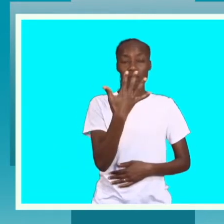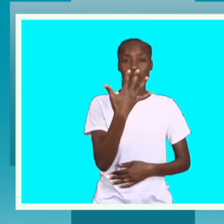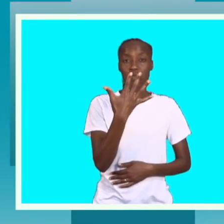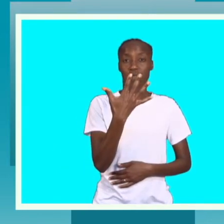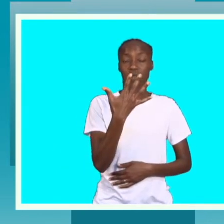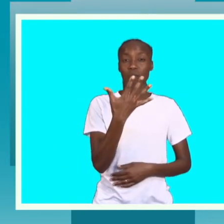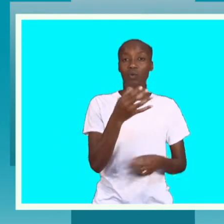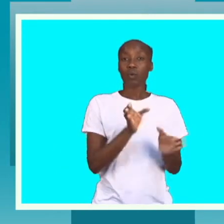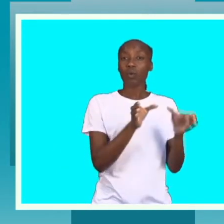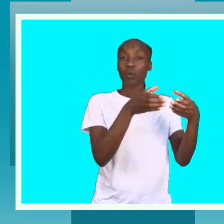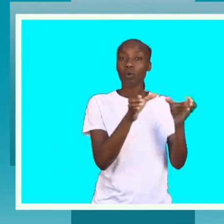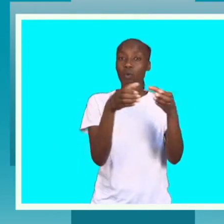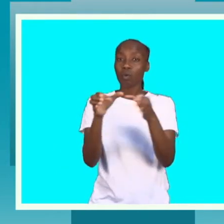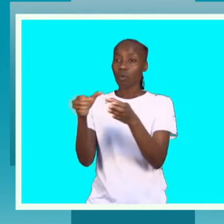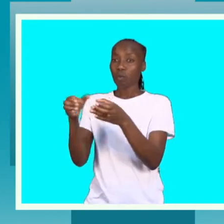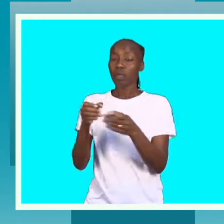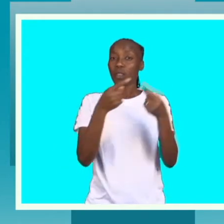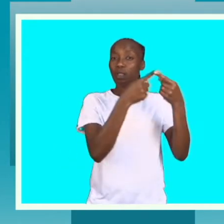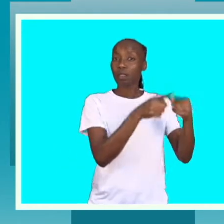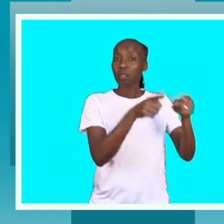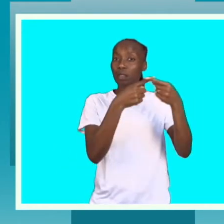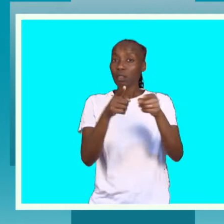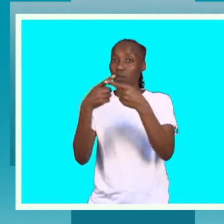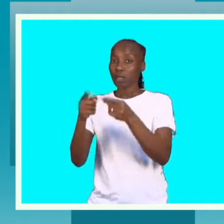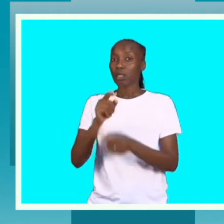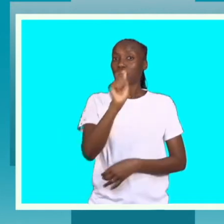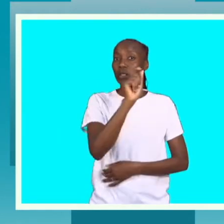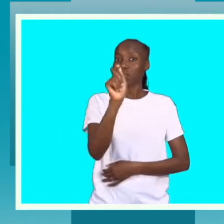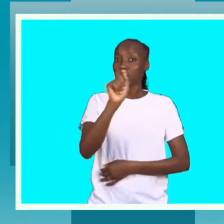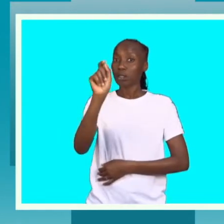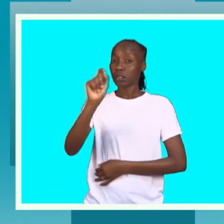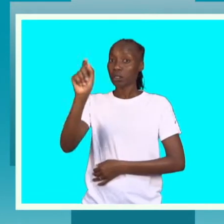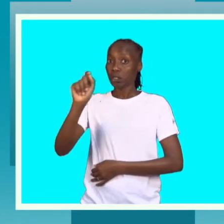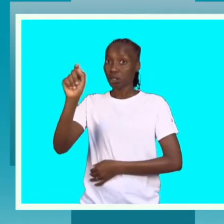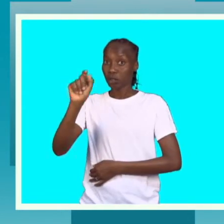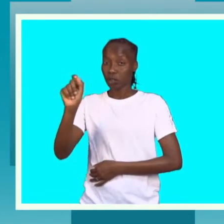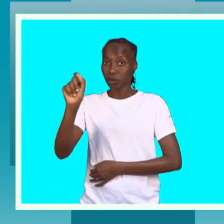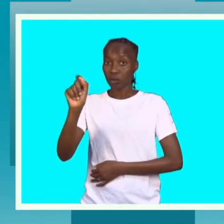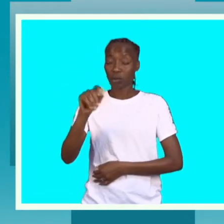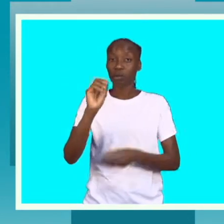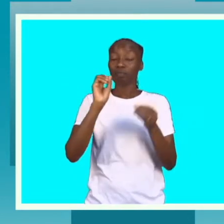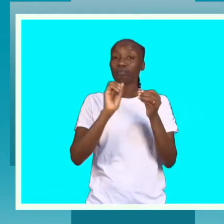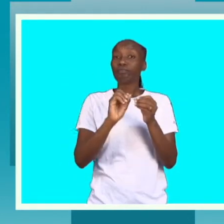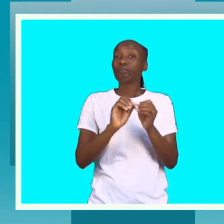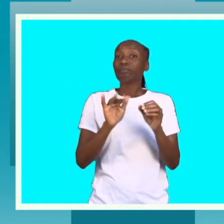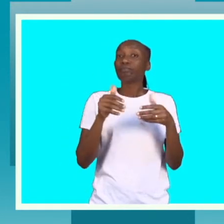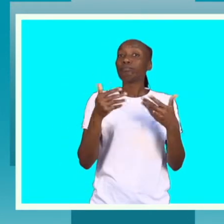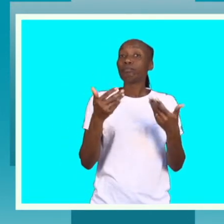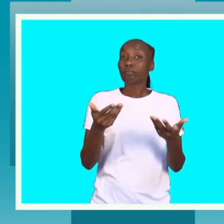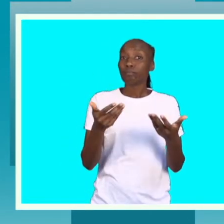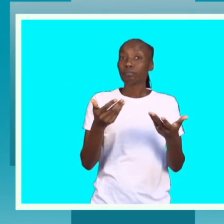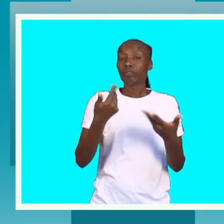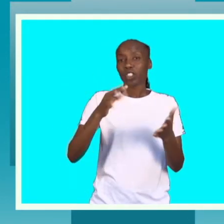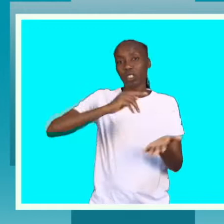criados, que são Gondola, Manica, Sassundenga, Vanduzzi e própria